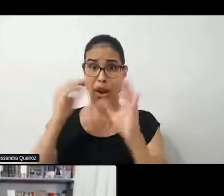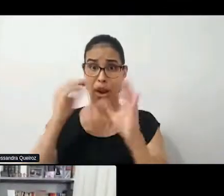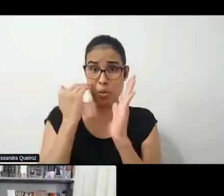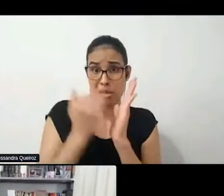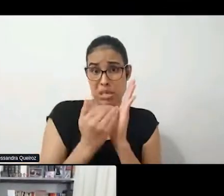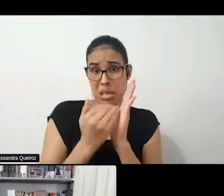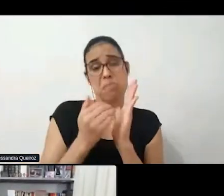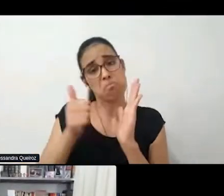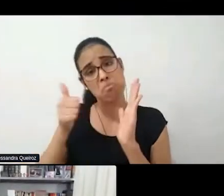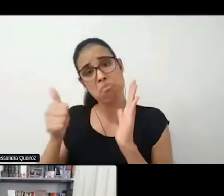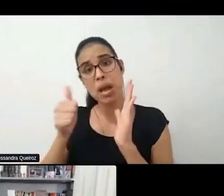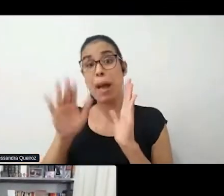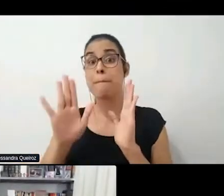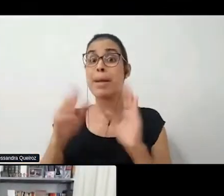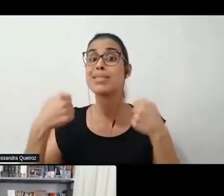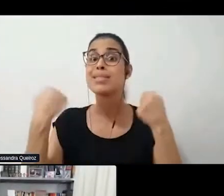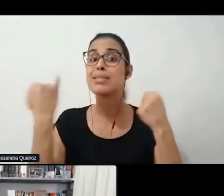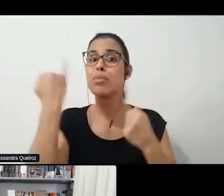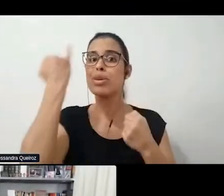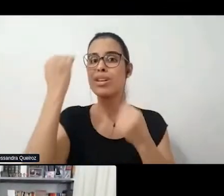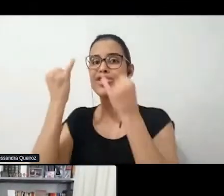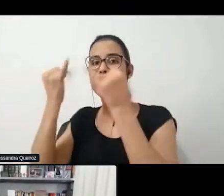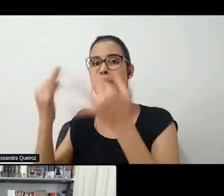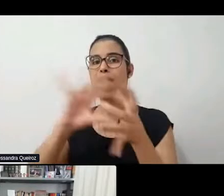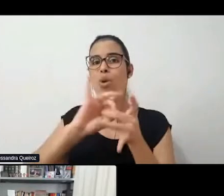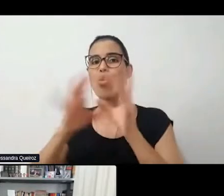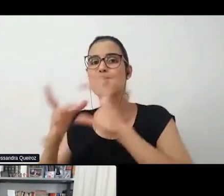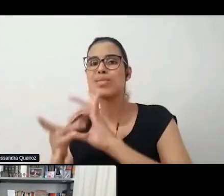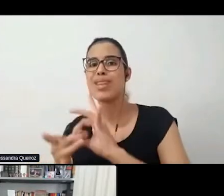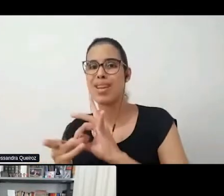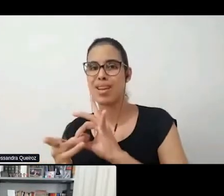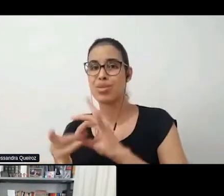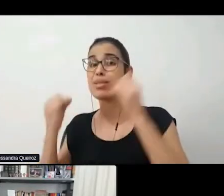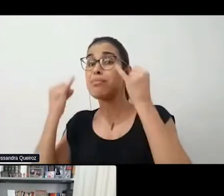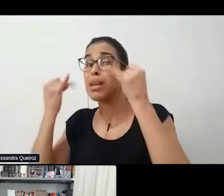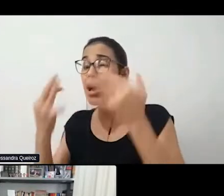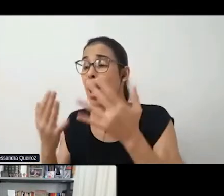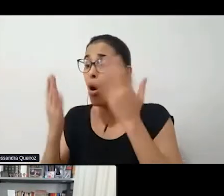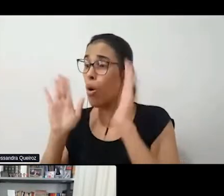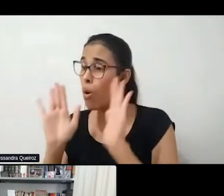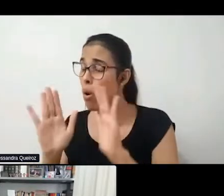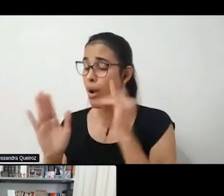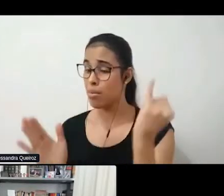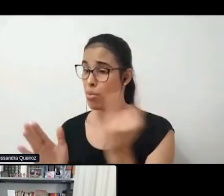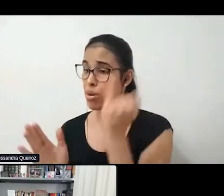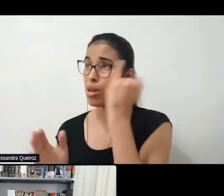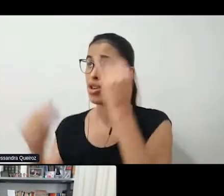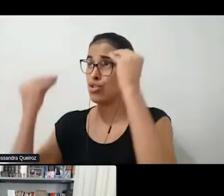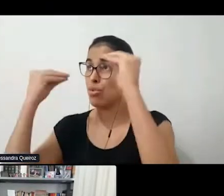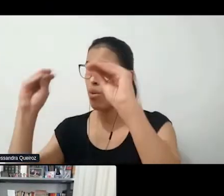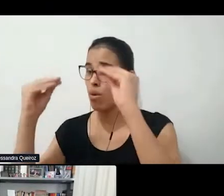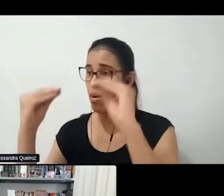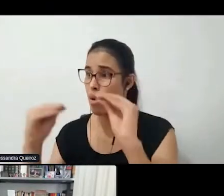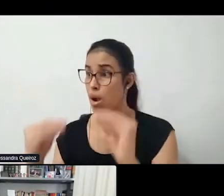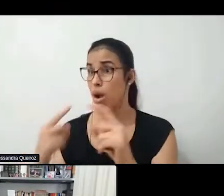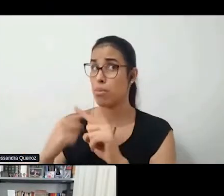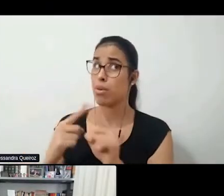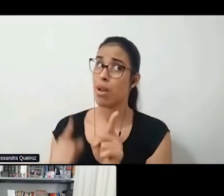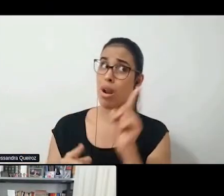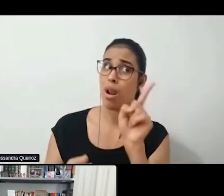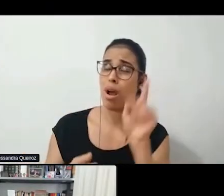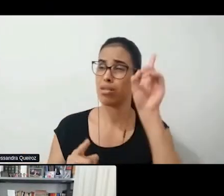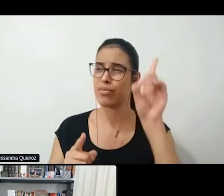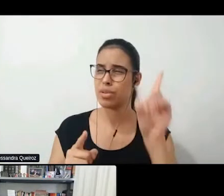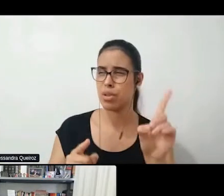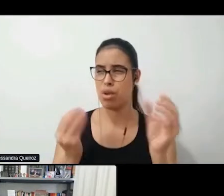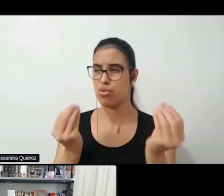contexto da experiência, do que é, do porquê, explicar isso para a pessoa, aí ela vai acontecer esses insights